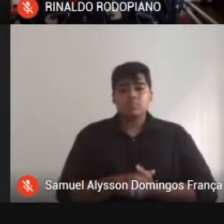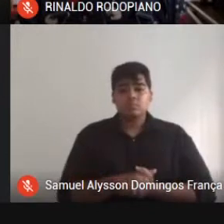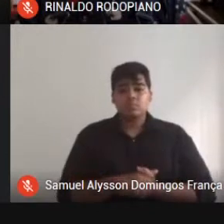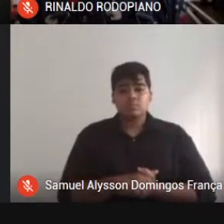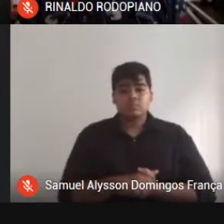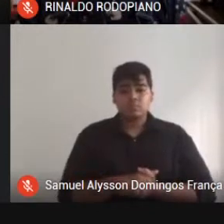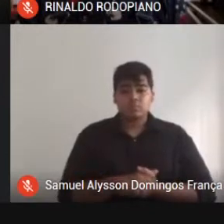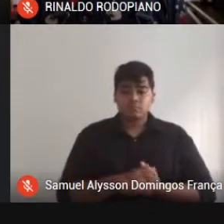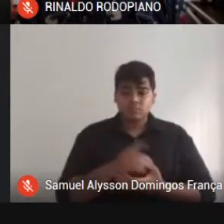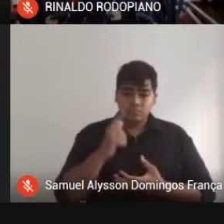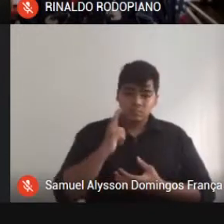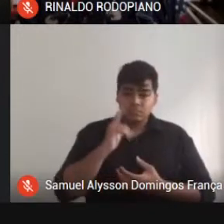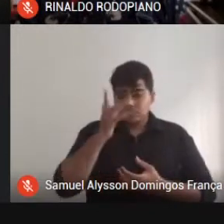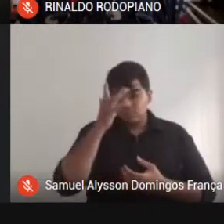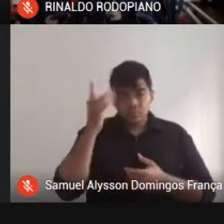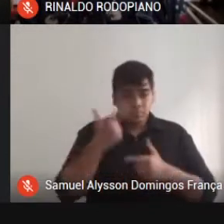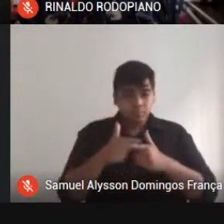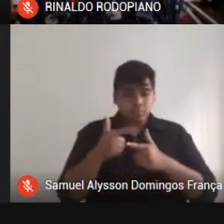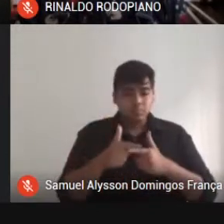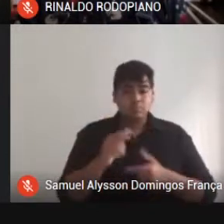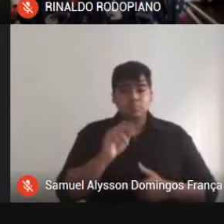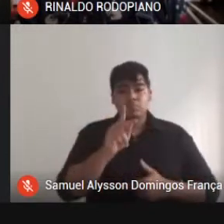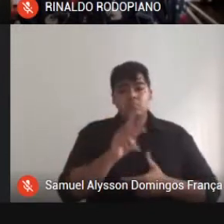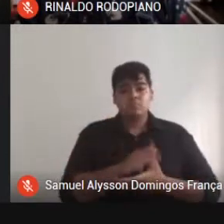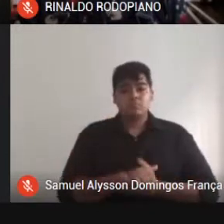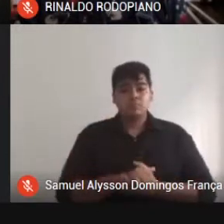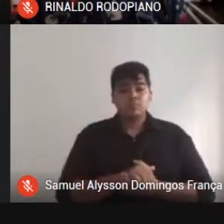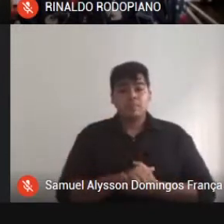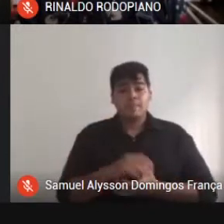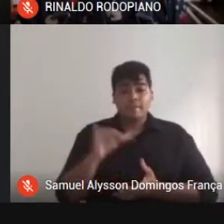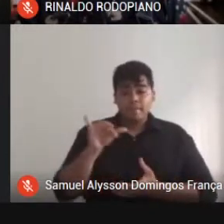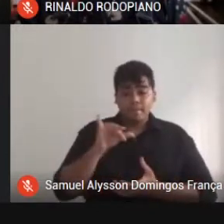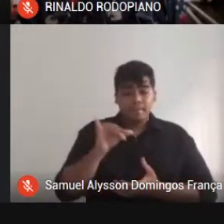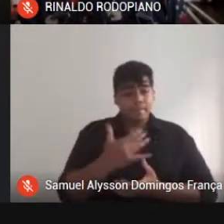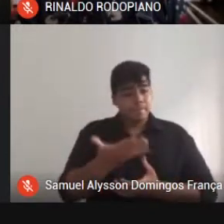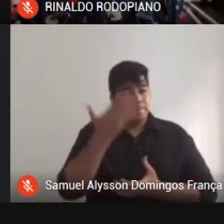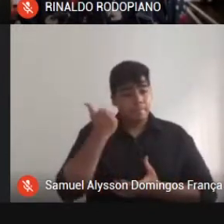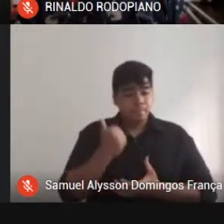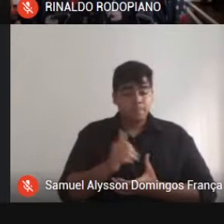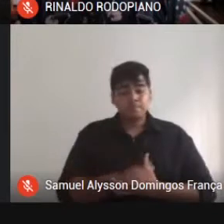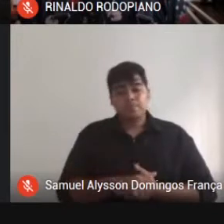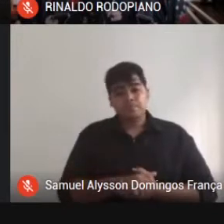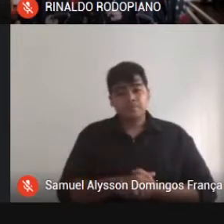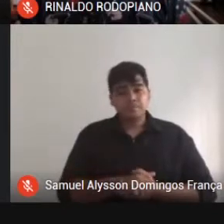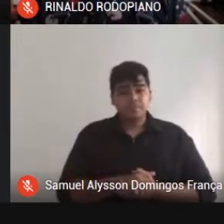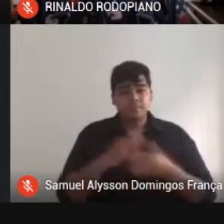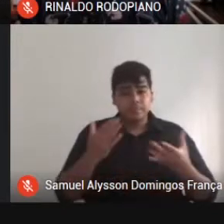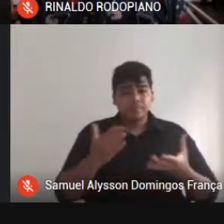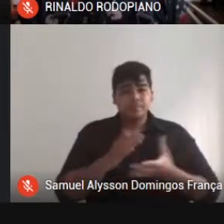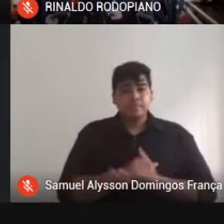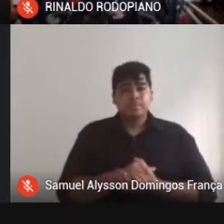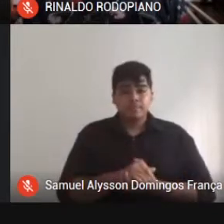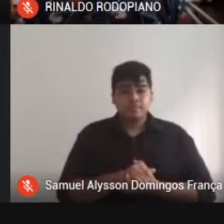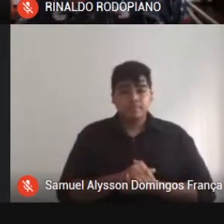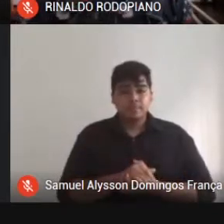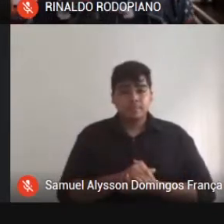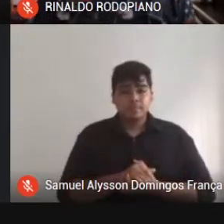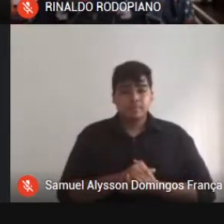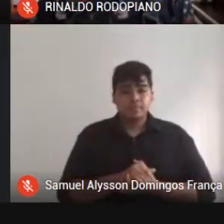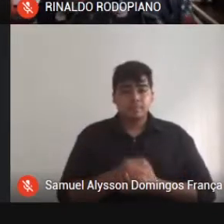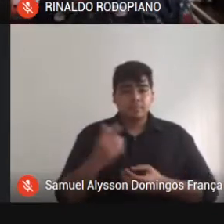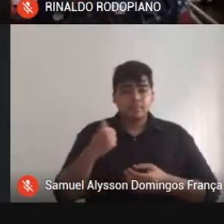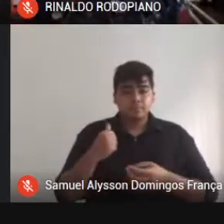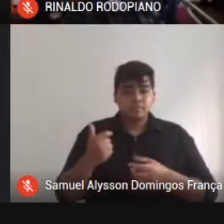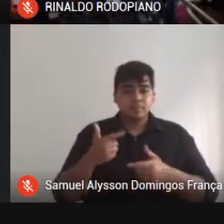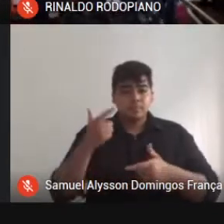para quem tiver com algum problema, tá? Beleza, vamos lá então. Pessoal, é o seguinte, eu dividi